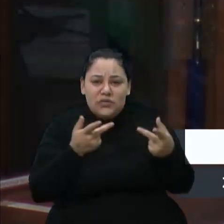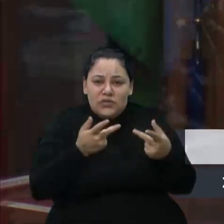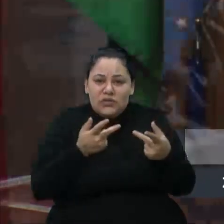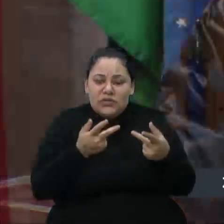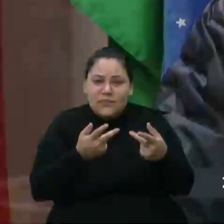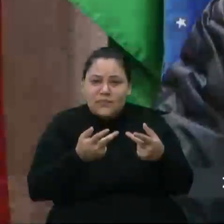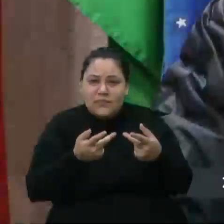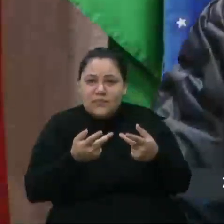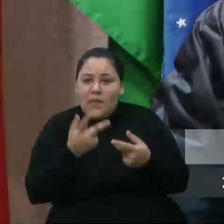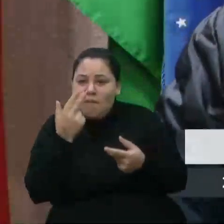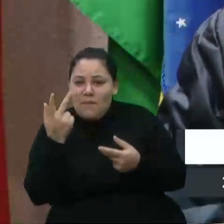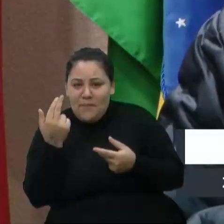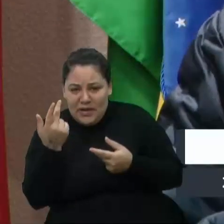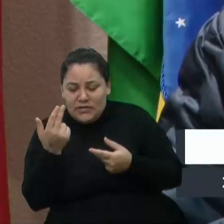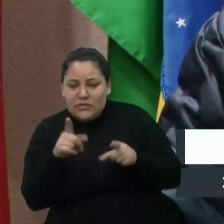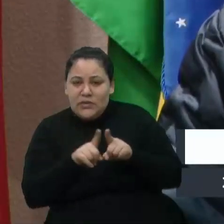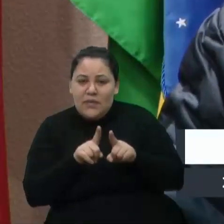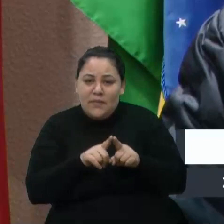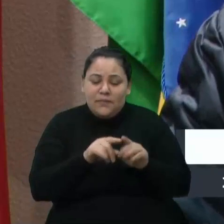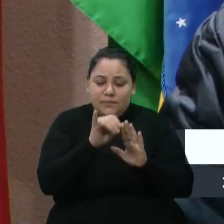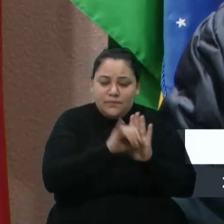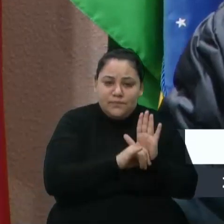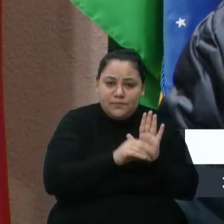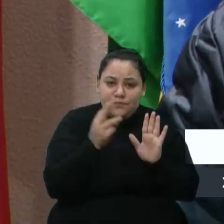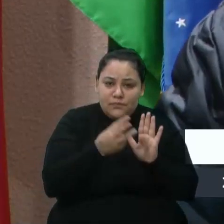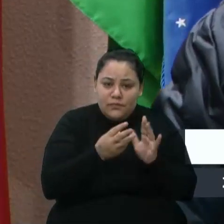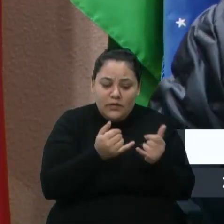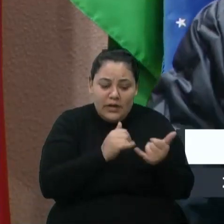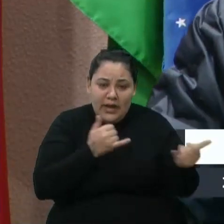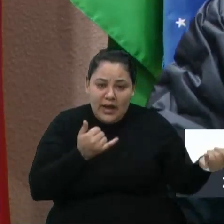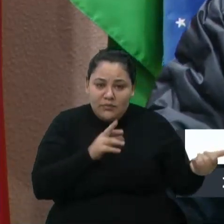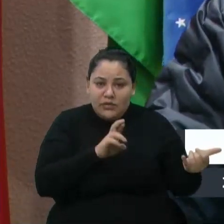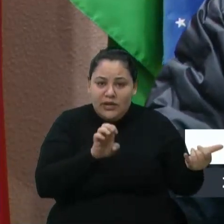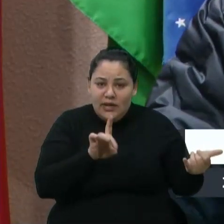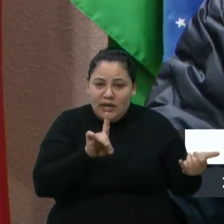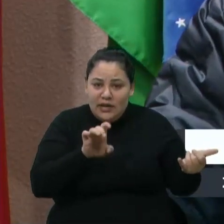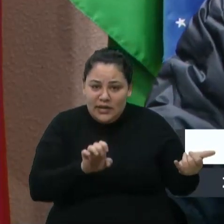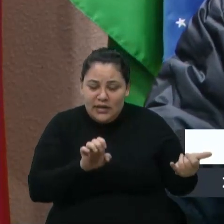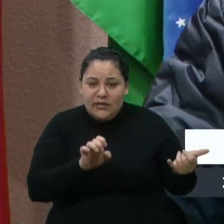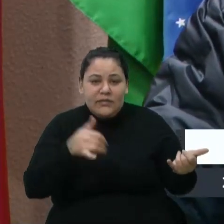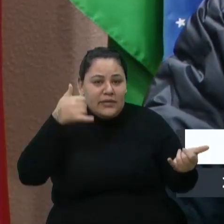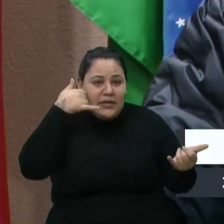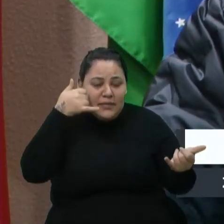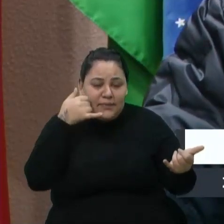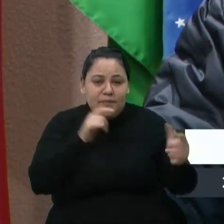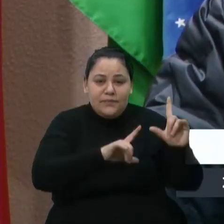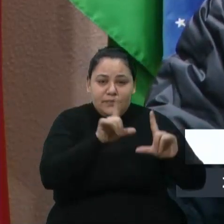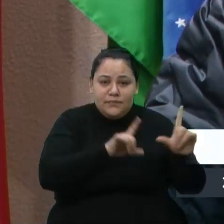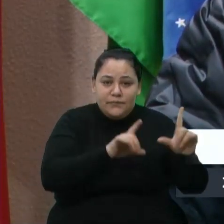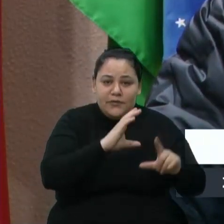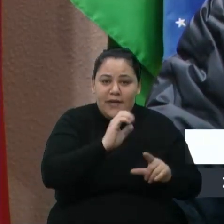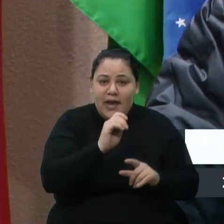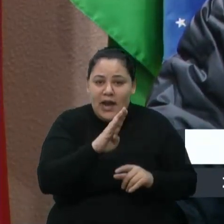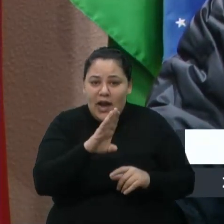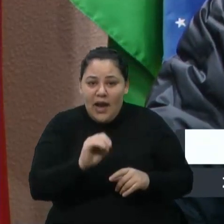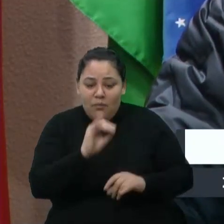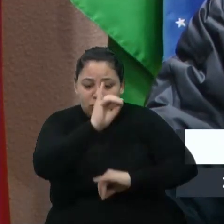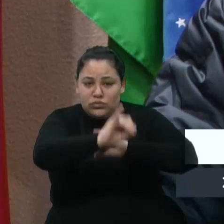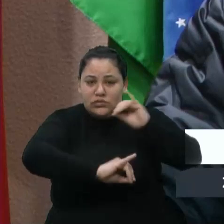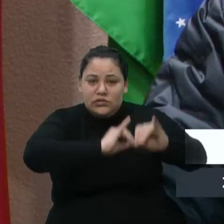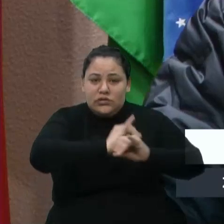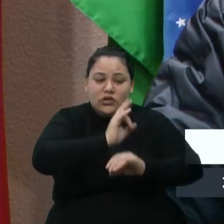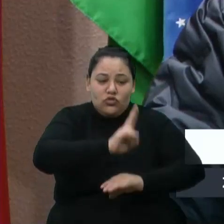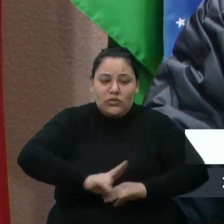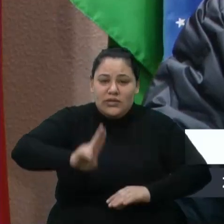de serviços públicos. 3. Cabos de rede elétrica, telefonia, TV a cabo e internet utilizadas